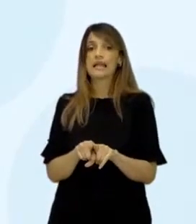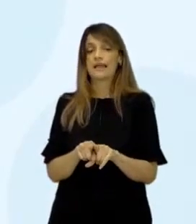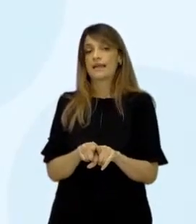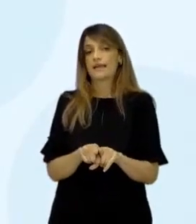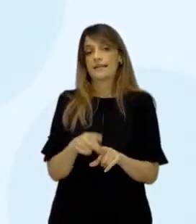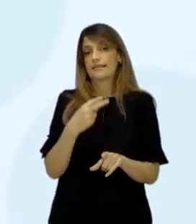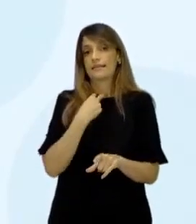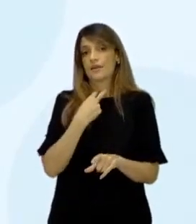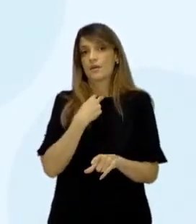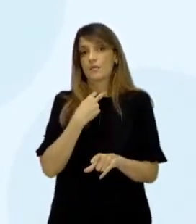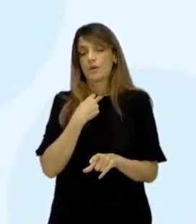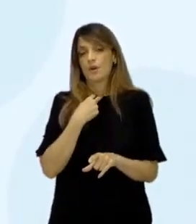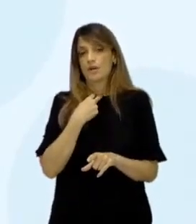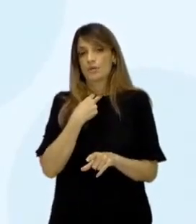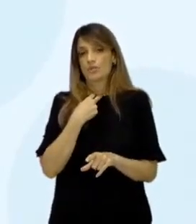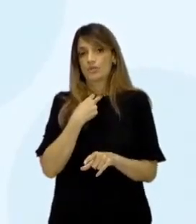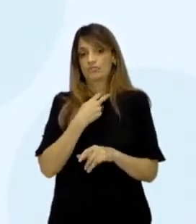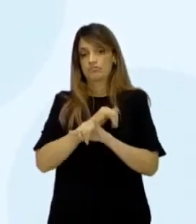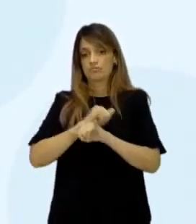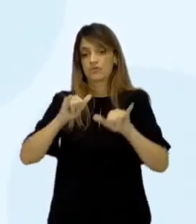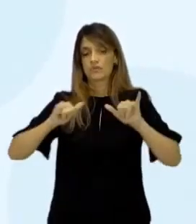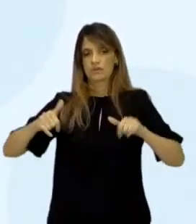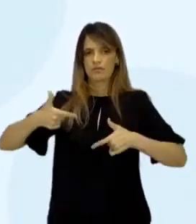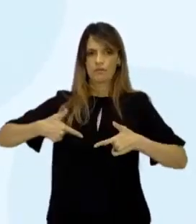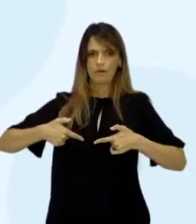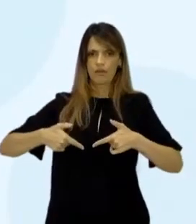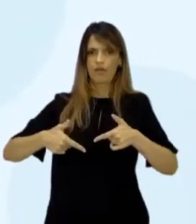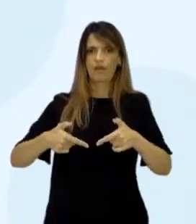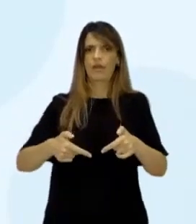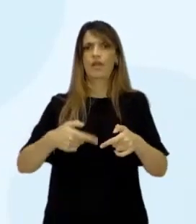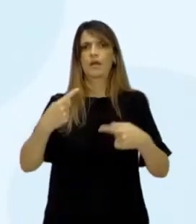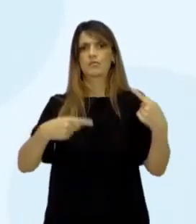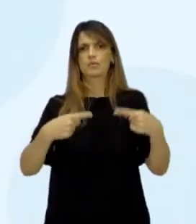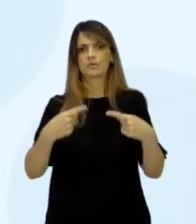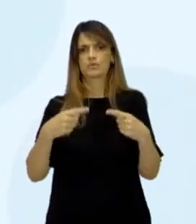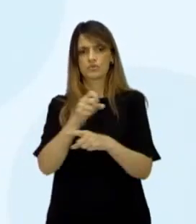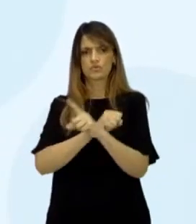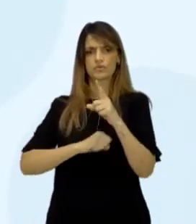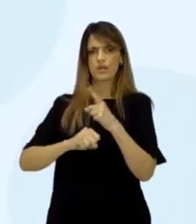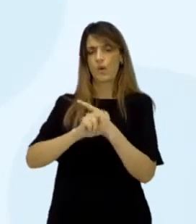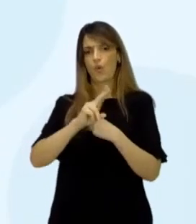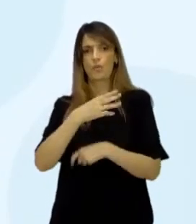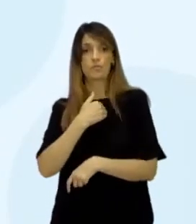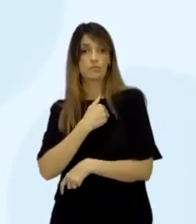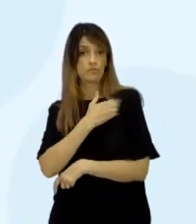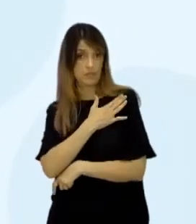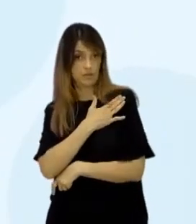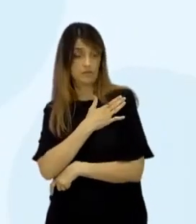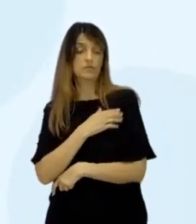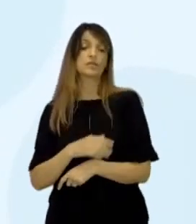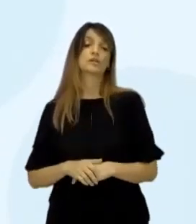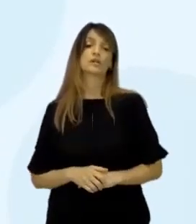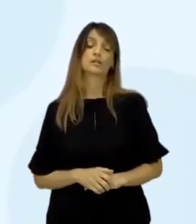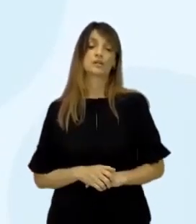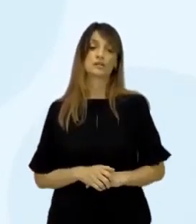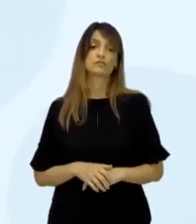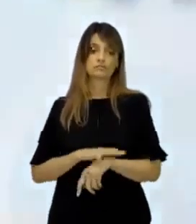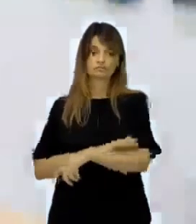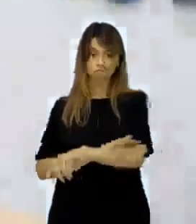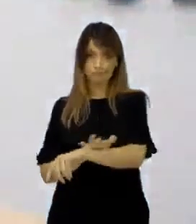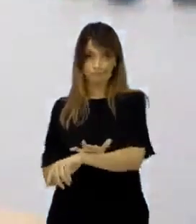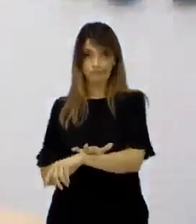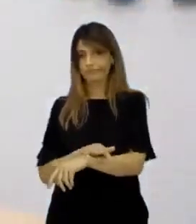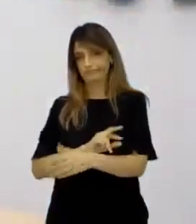tolerada a propaganda de guerra, de processo de subversão à ordem política e social ou de preconceitos de raça ou classe. Então,